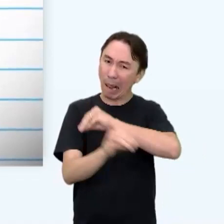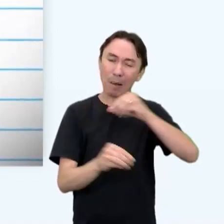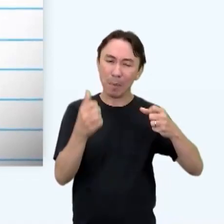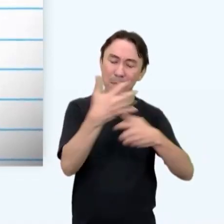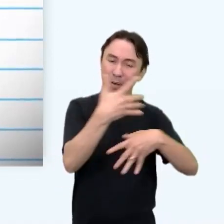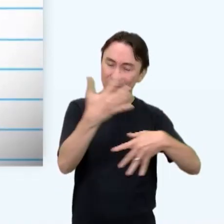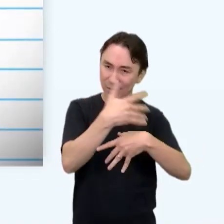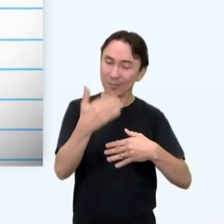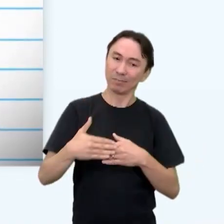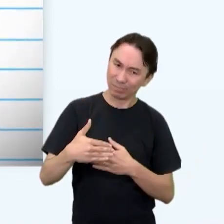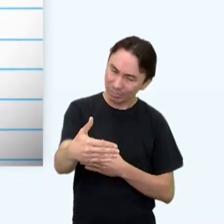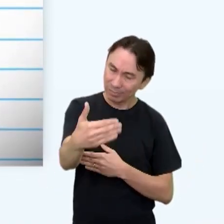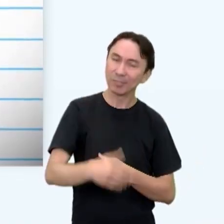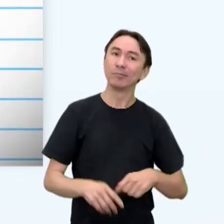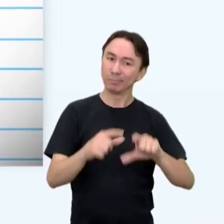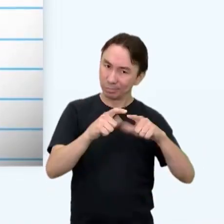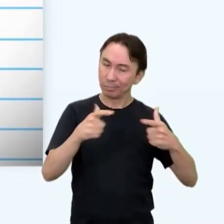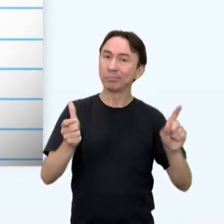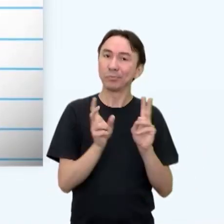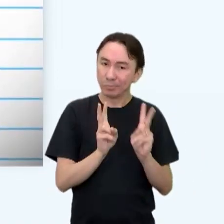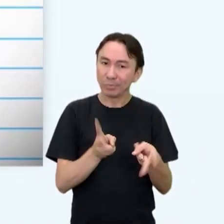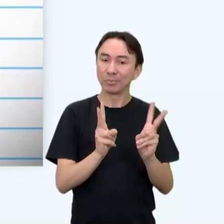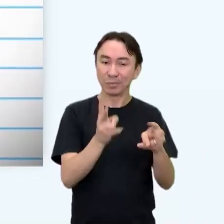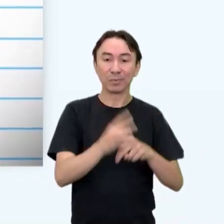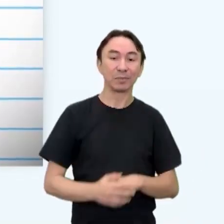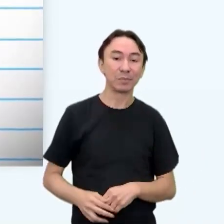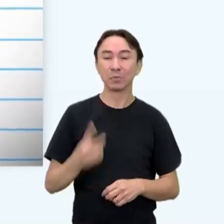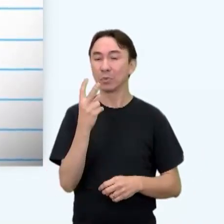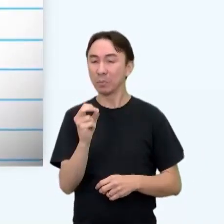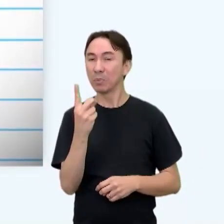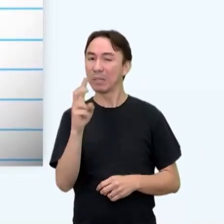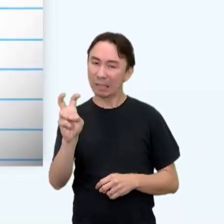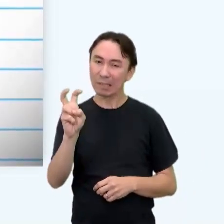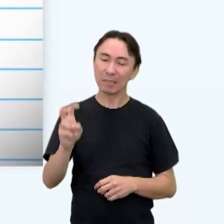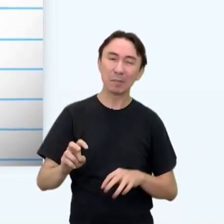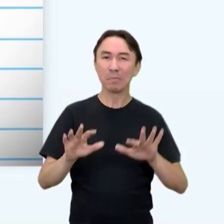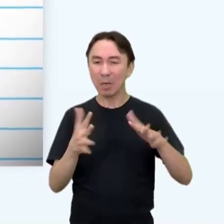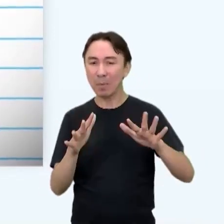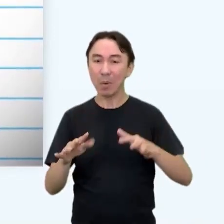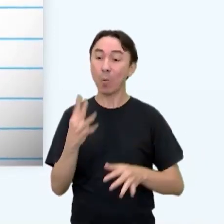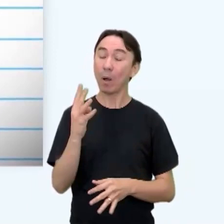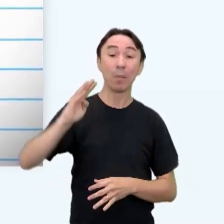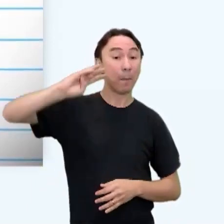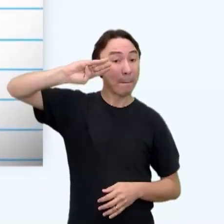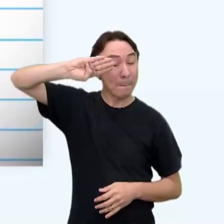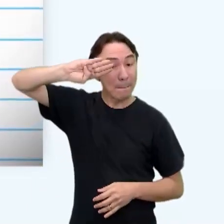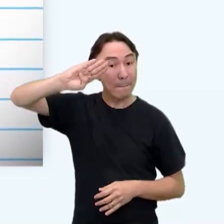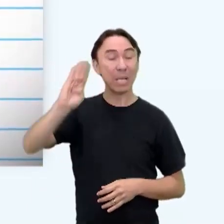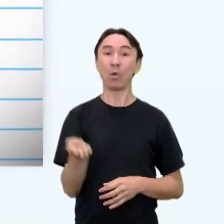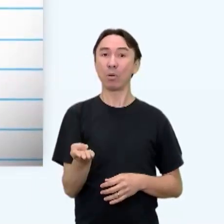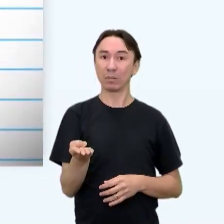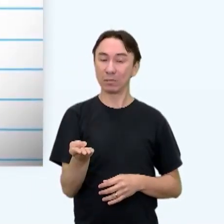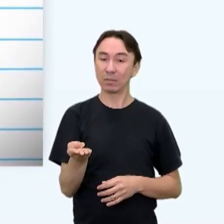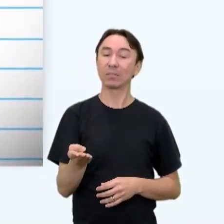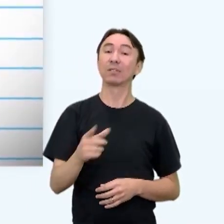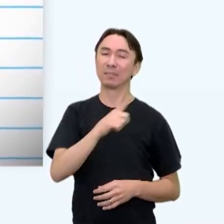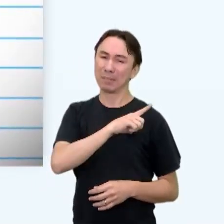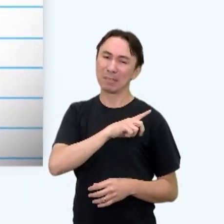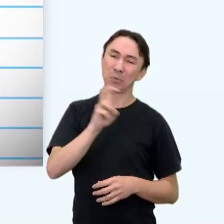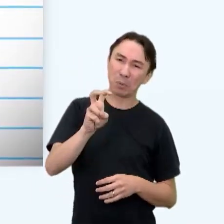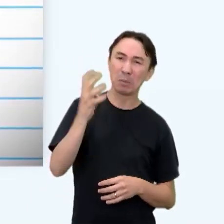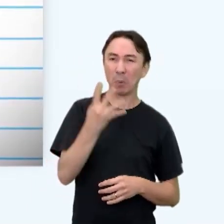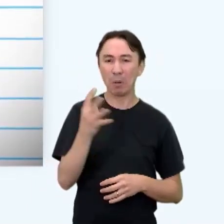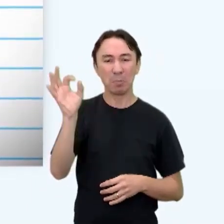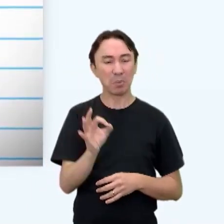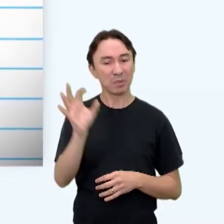continuar crescendo nas próximas décadas. Em 2015, quase 4 bilhões de pessoas, 54% da população mundial, vivia